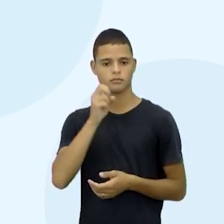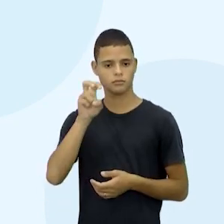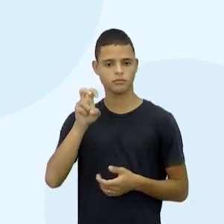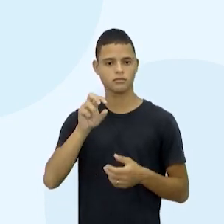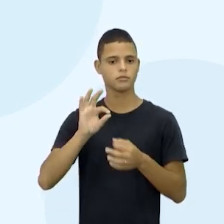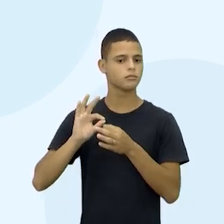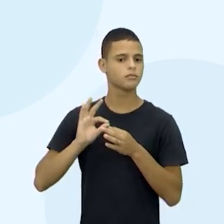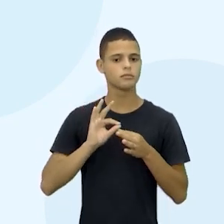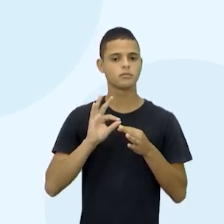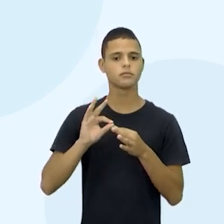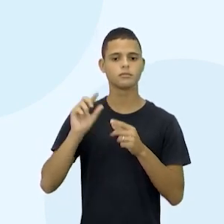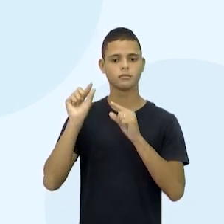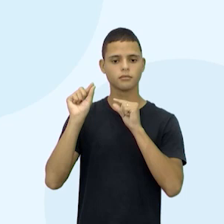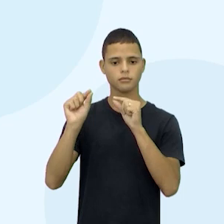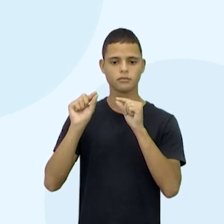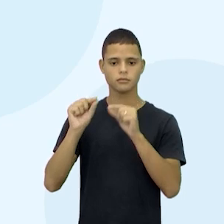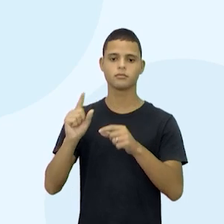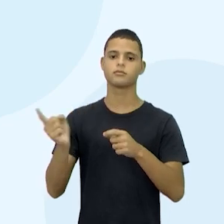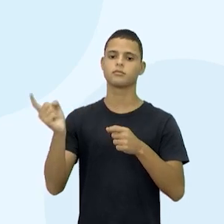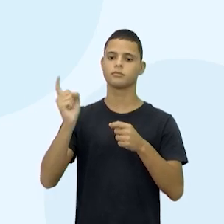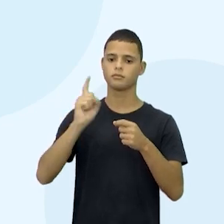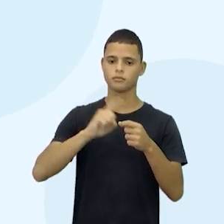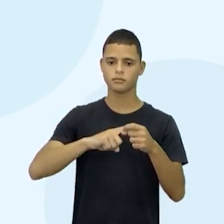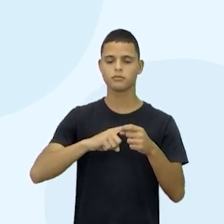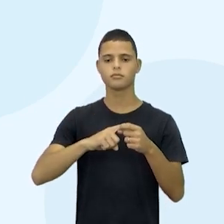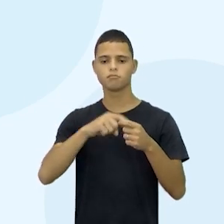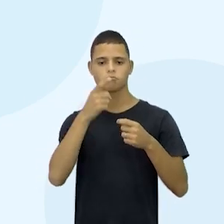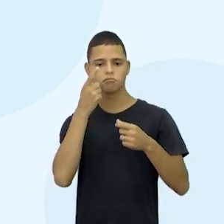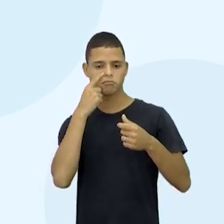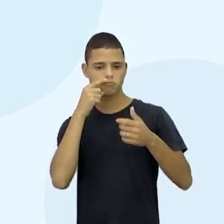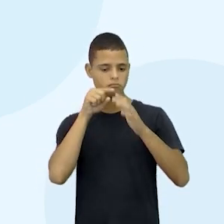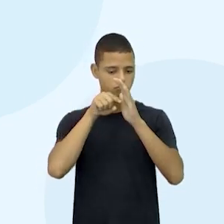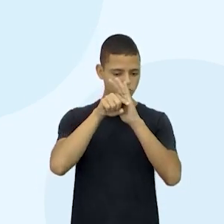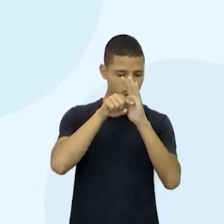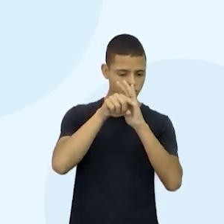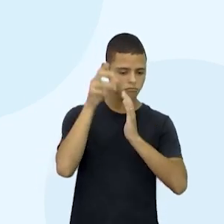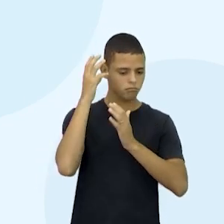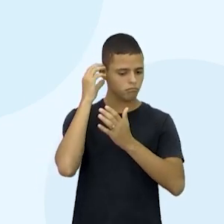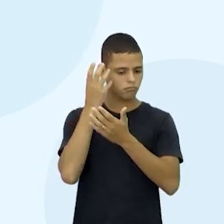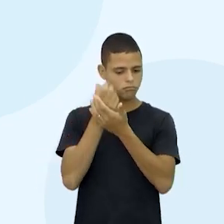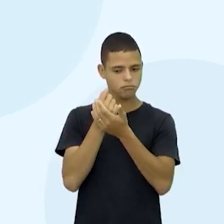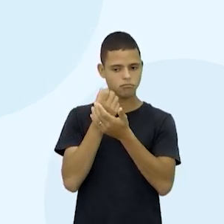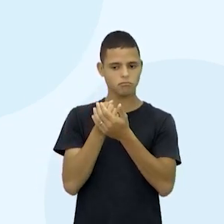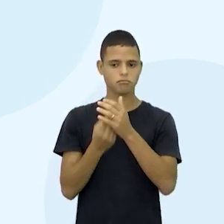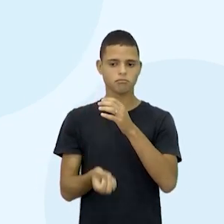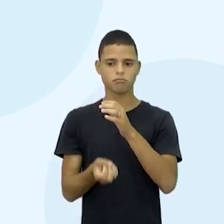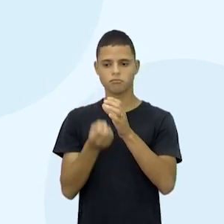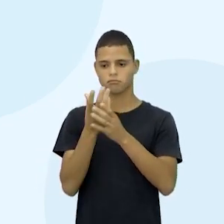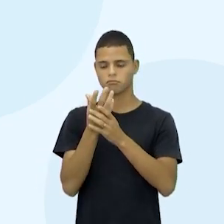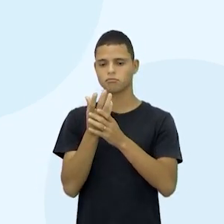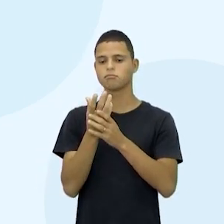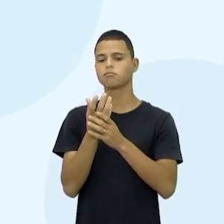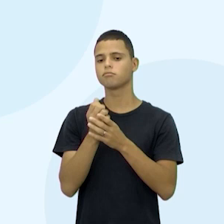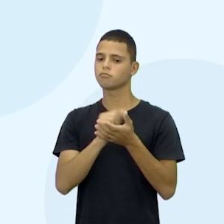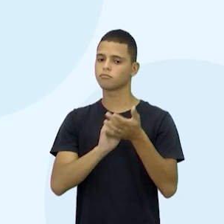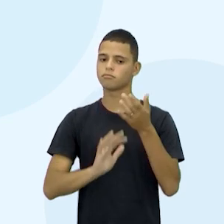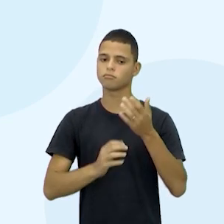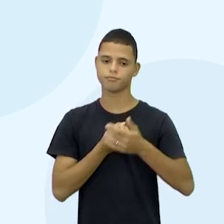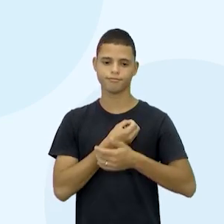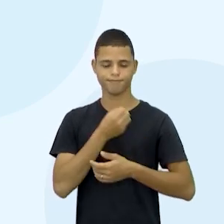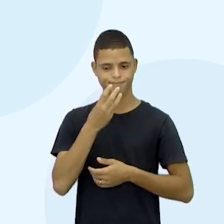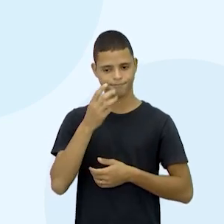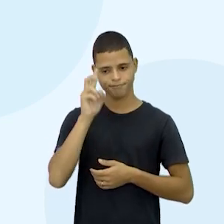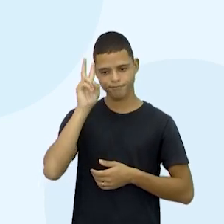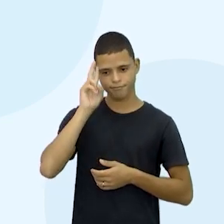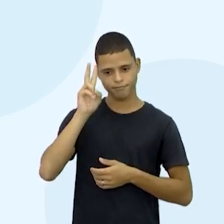Nós vamos retomar e analisar o podcast produzido na atividade 3. Ah, eu lembro do podcast. Você lembra?